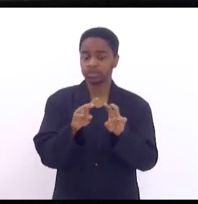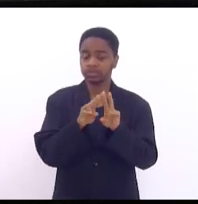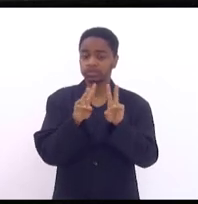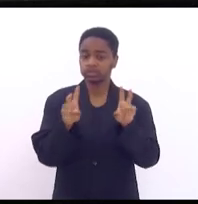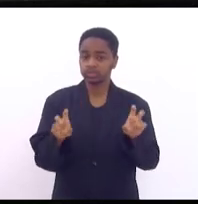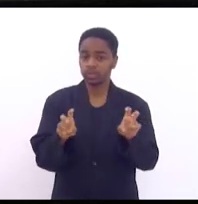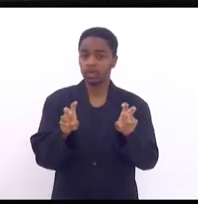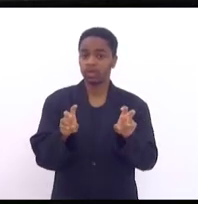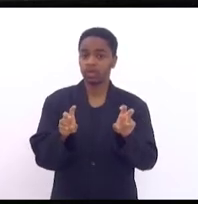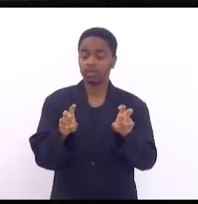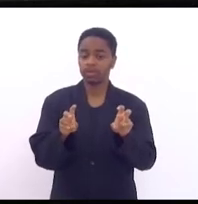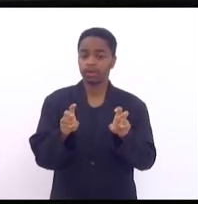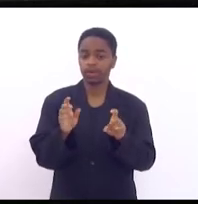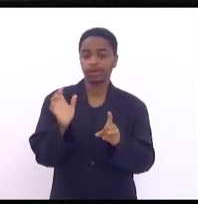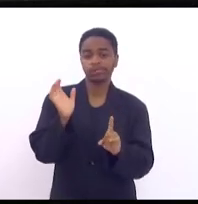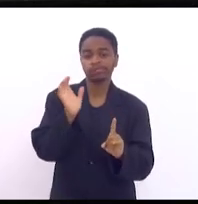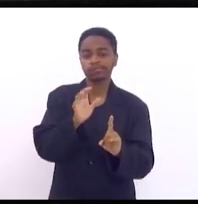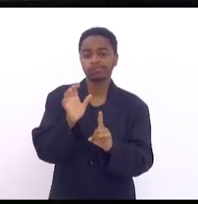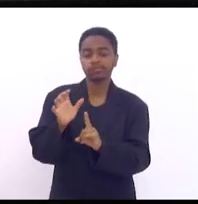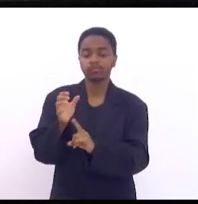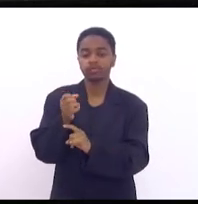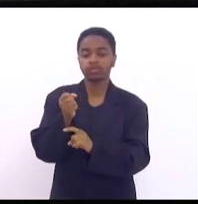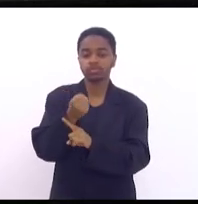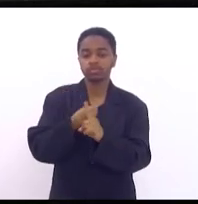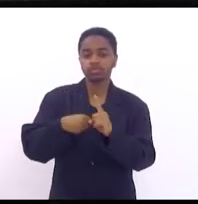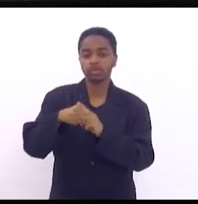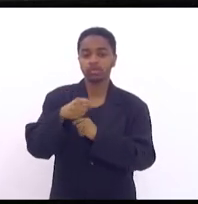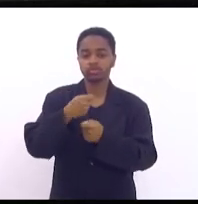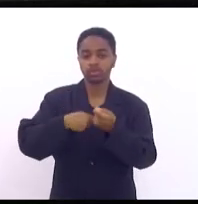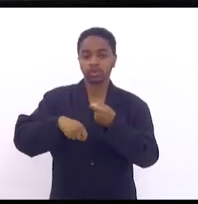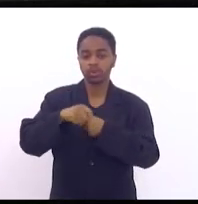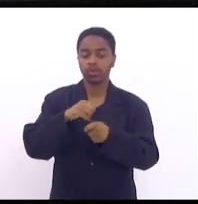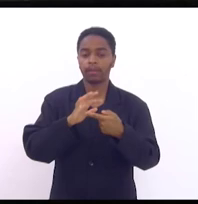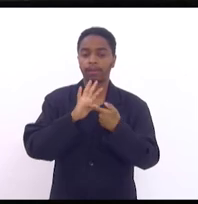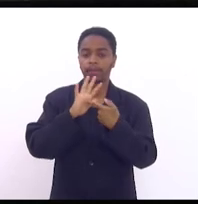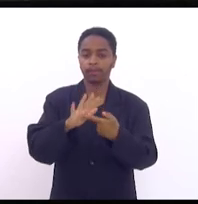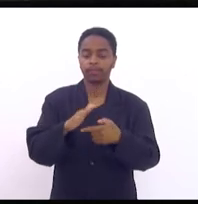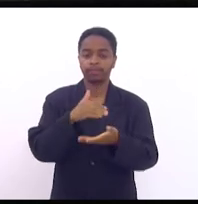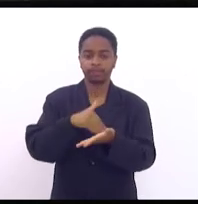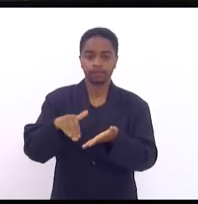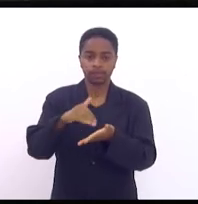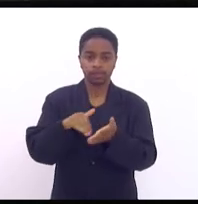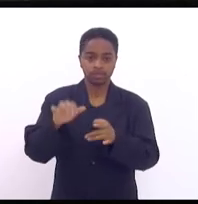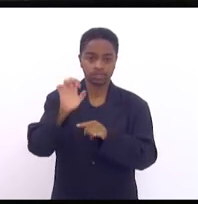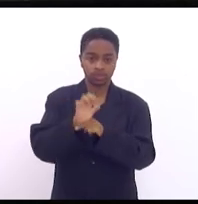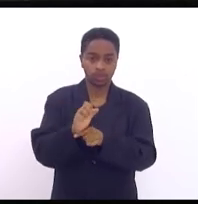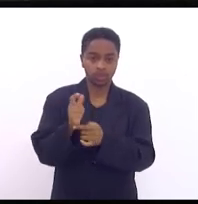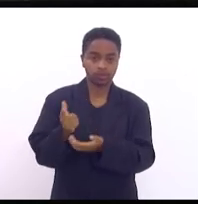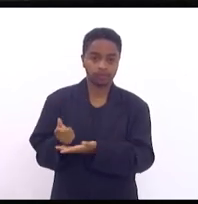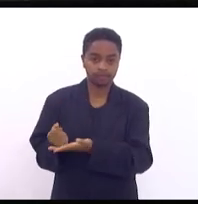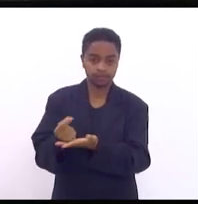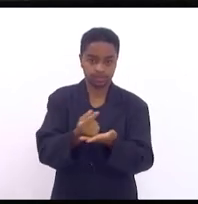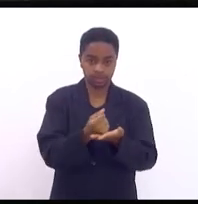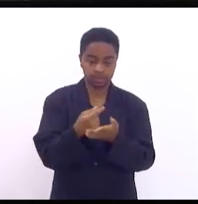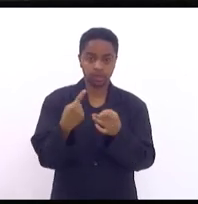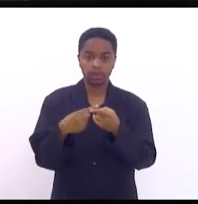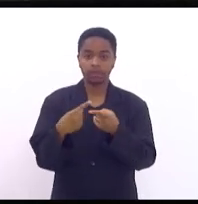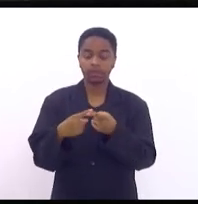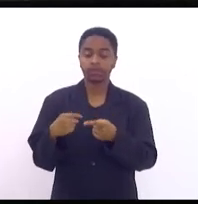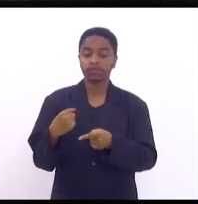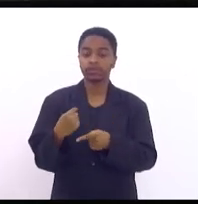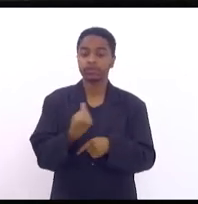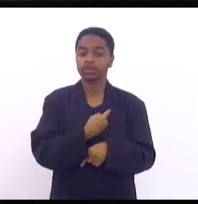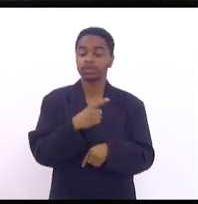impactos socioeconômicos apresentados pela Secretaria de Estado de Fazenda. O que nós temos aqui é